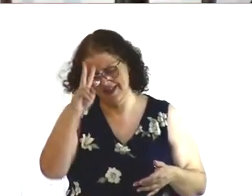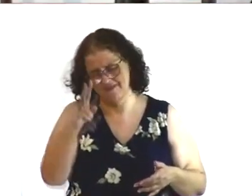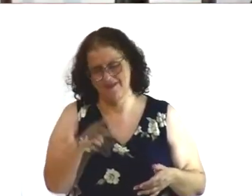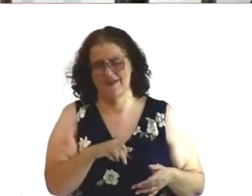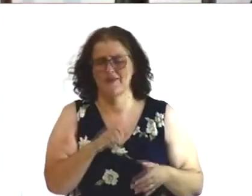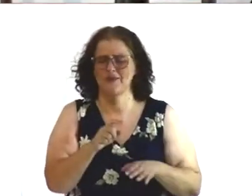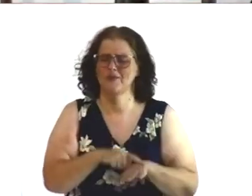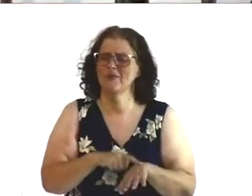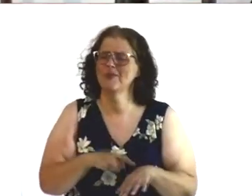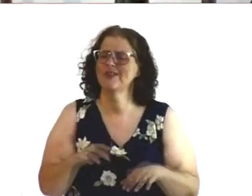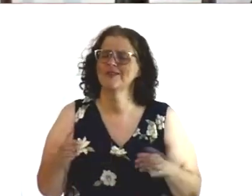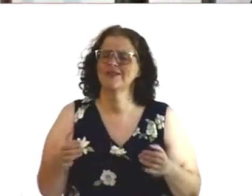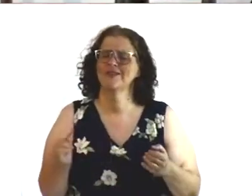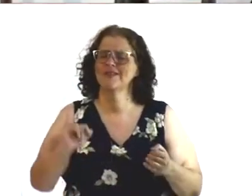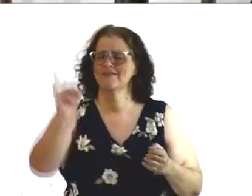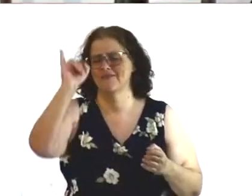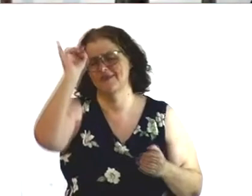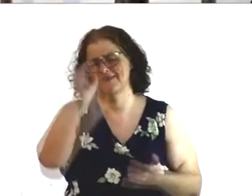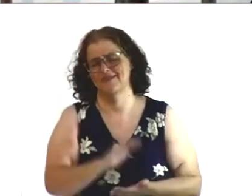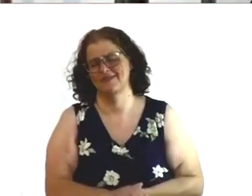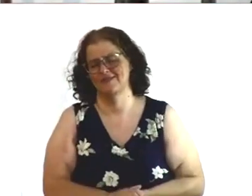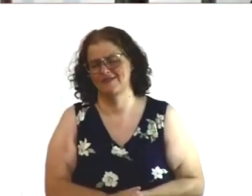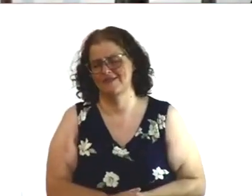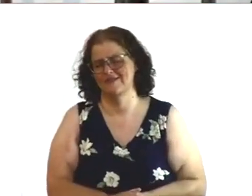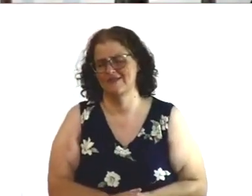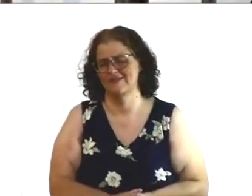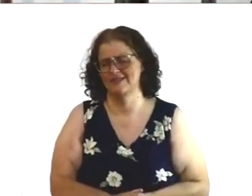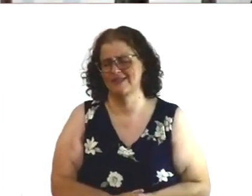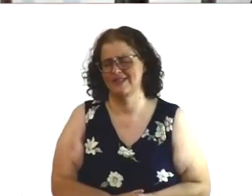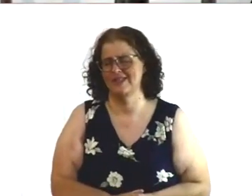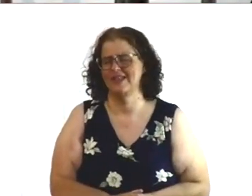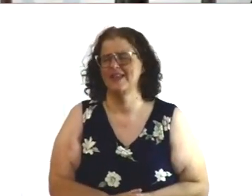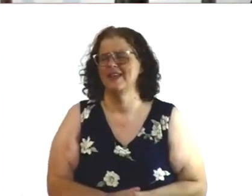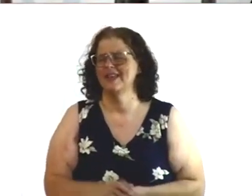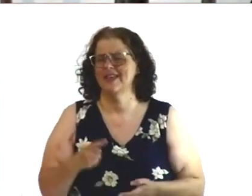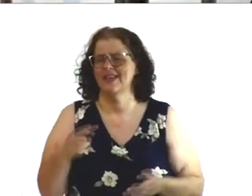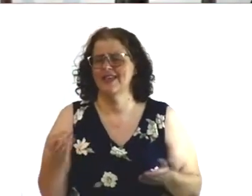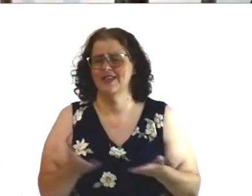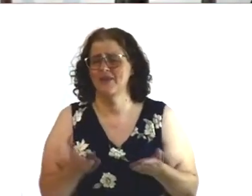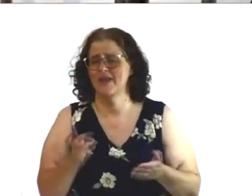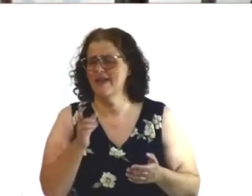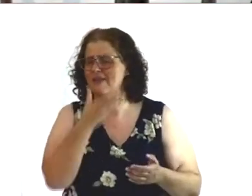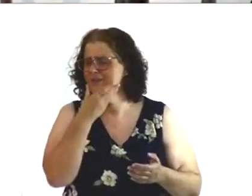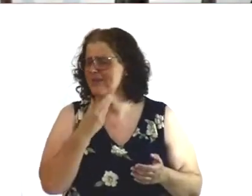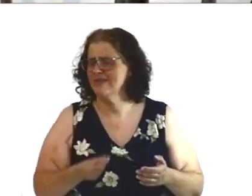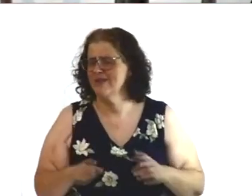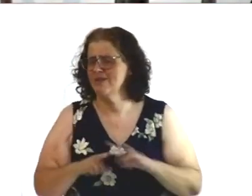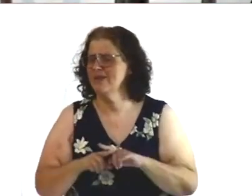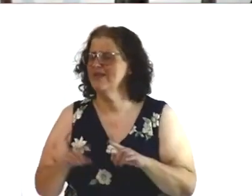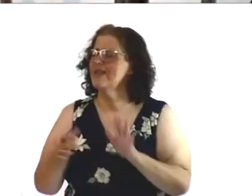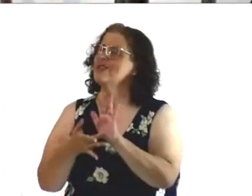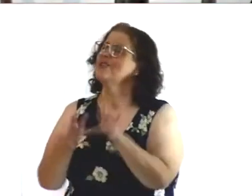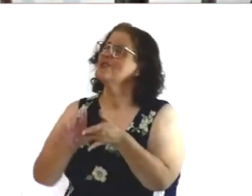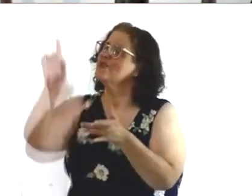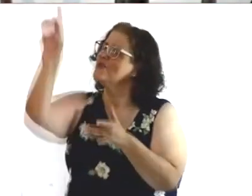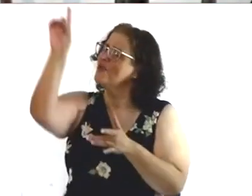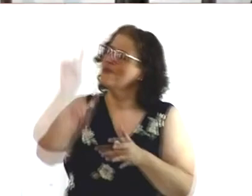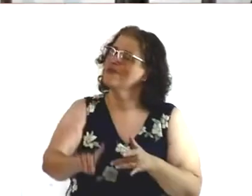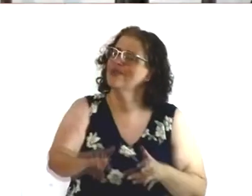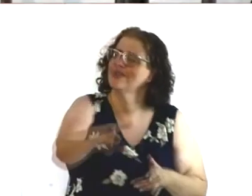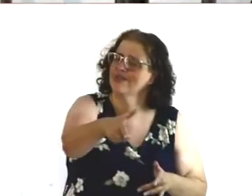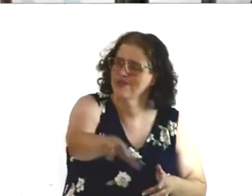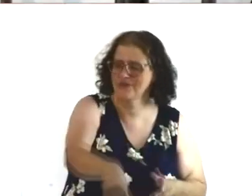a parousia, que não é Natal, mas é a volta do Senhor. Ansiamos por este momento, Senhor, mas esperamos